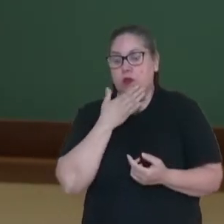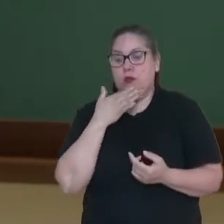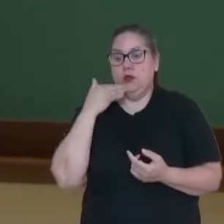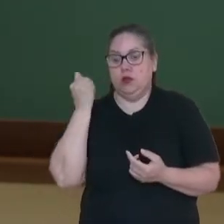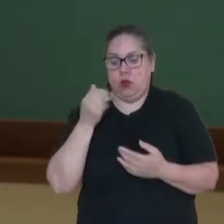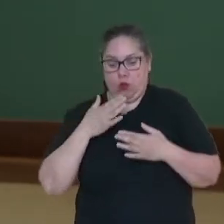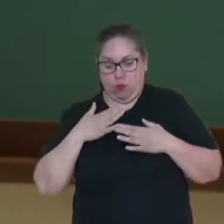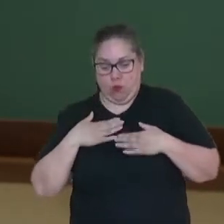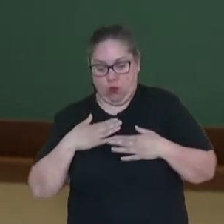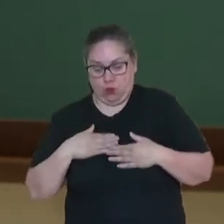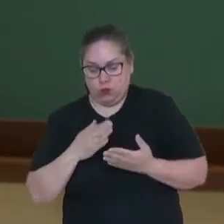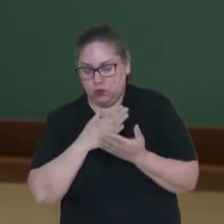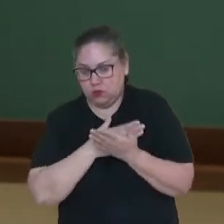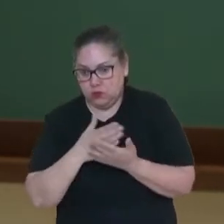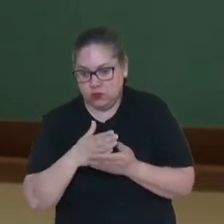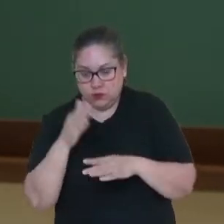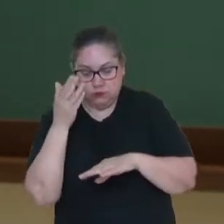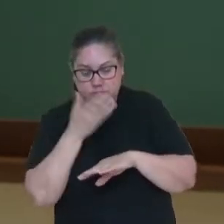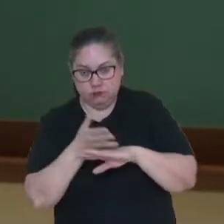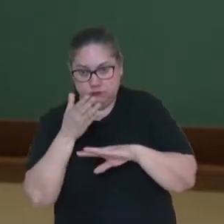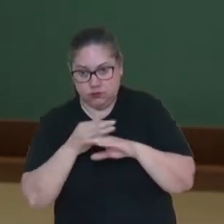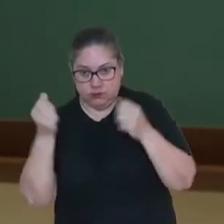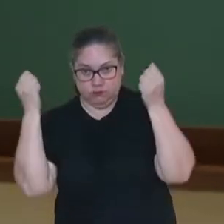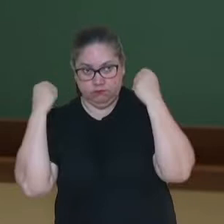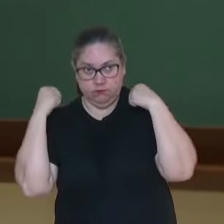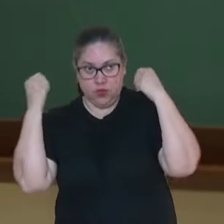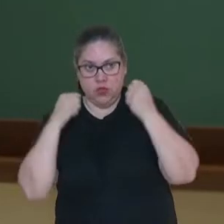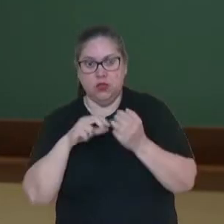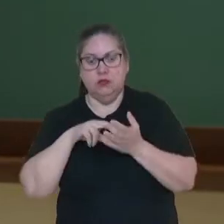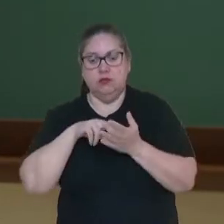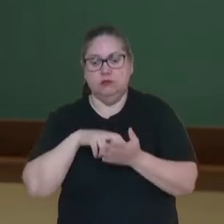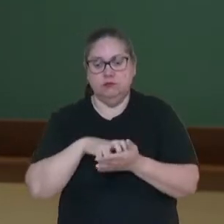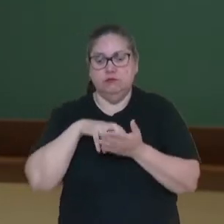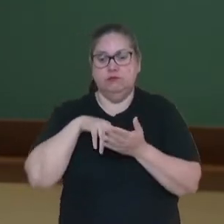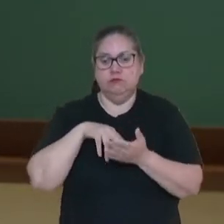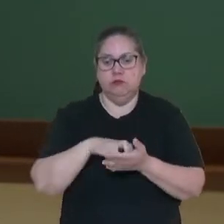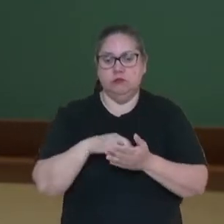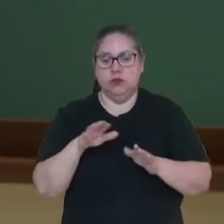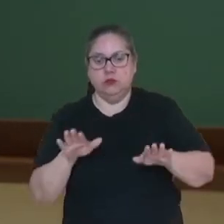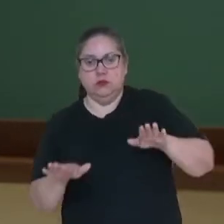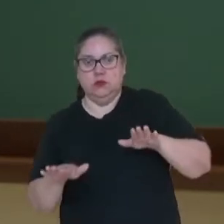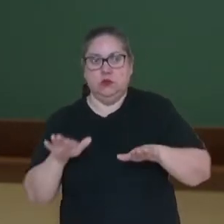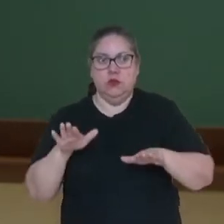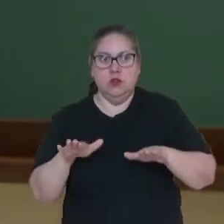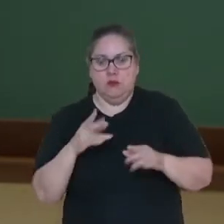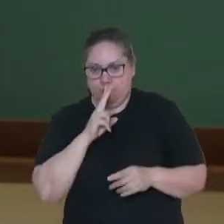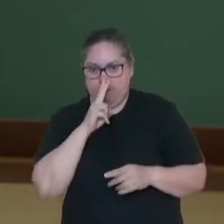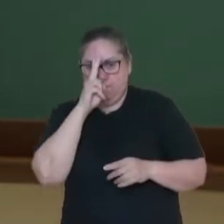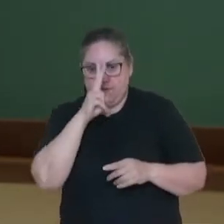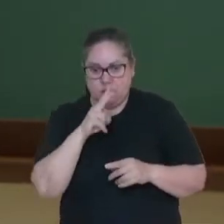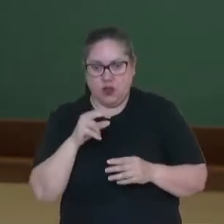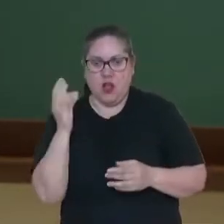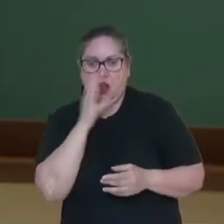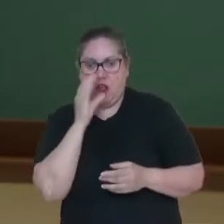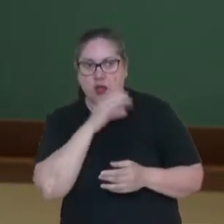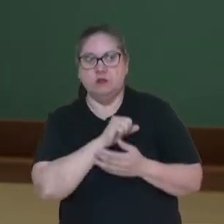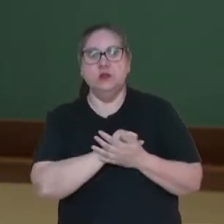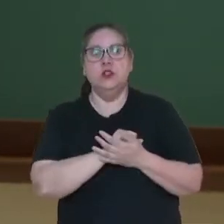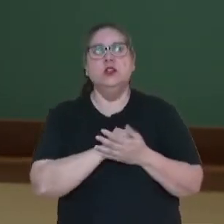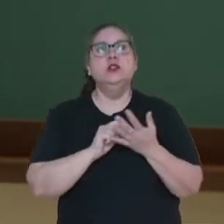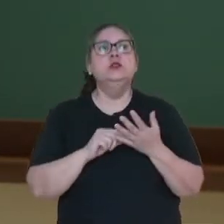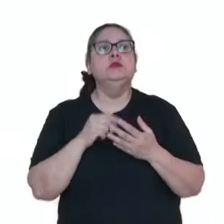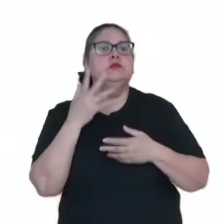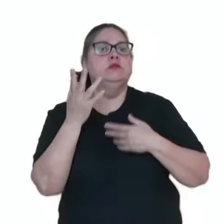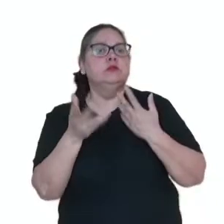no meu corpo se eu começar a praticar ginástica. Flexibilidade, equilíbrio, força, agilidade